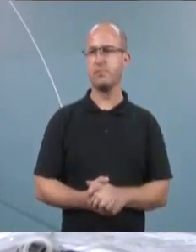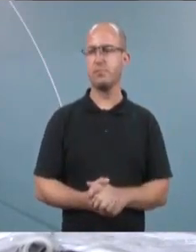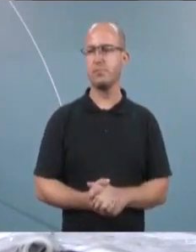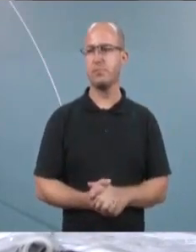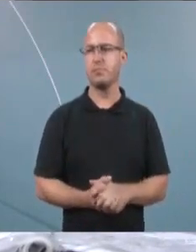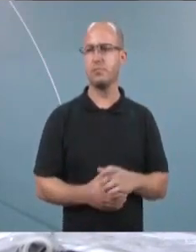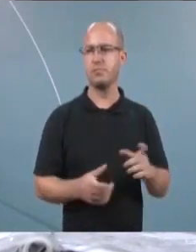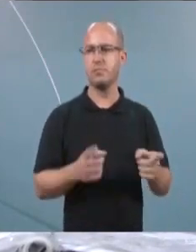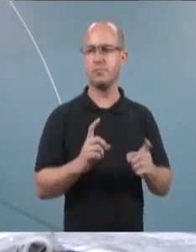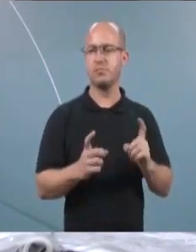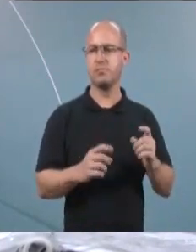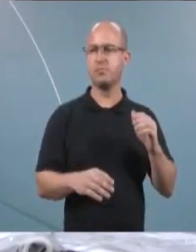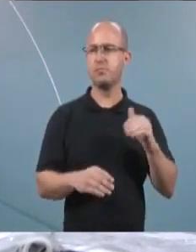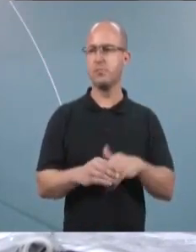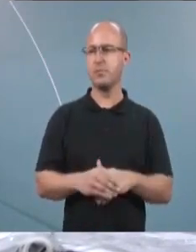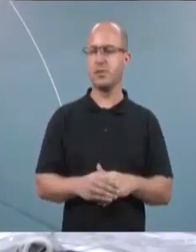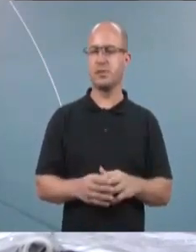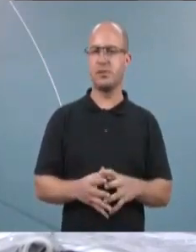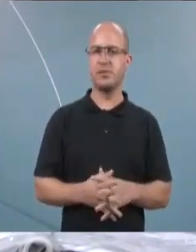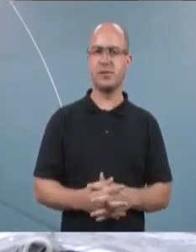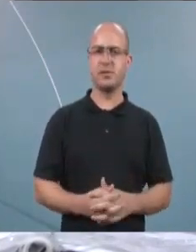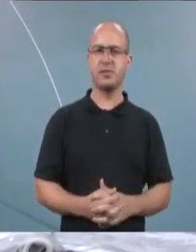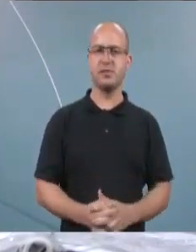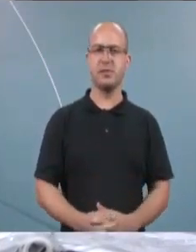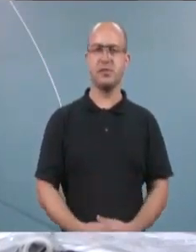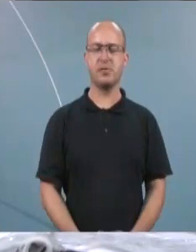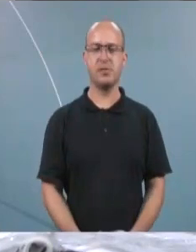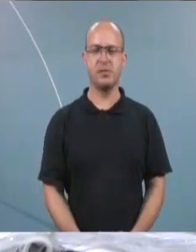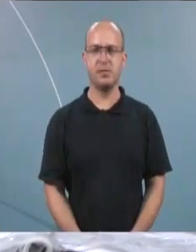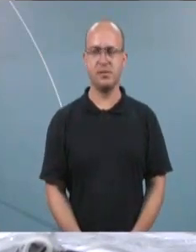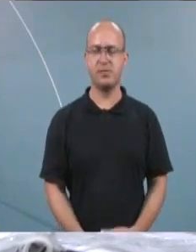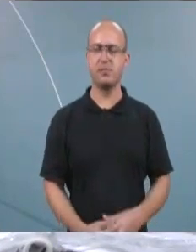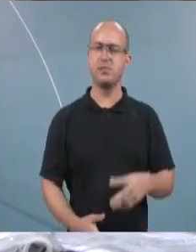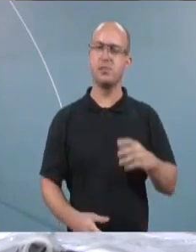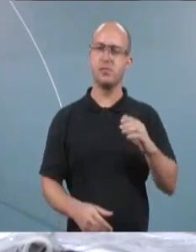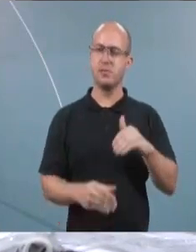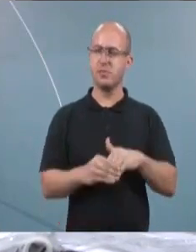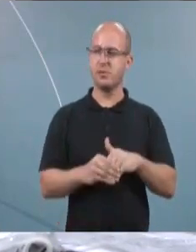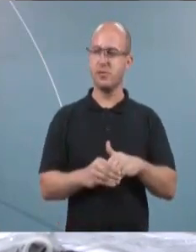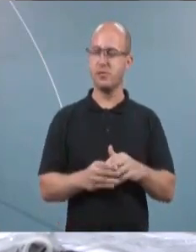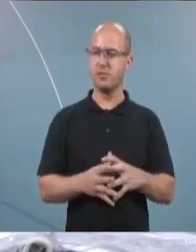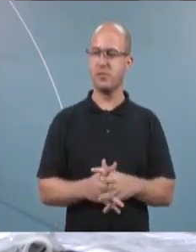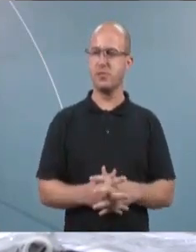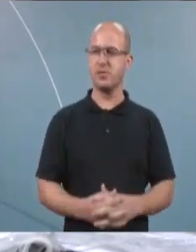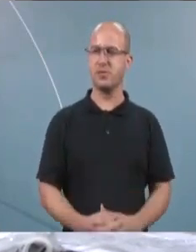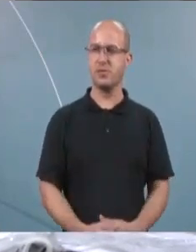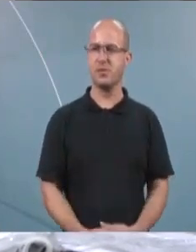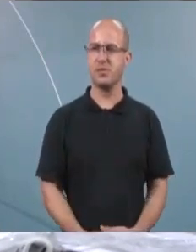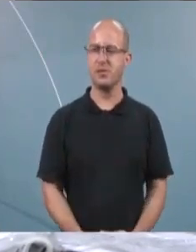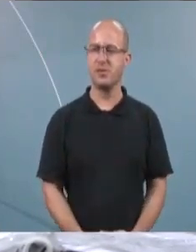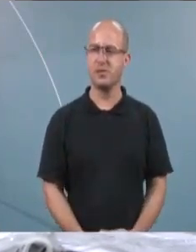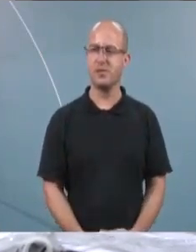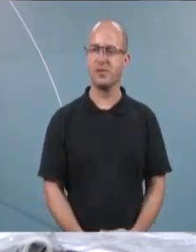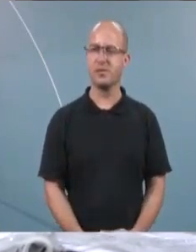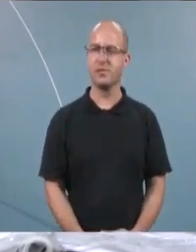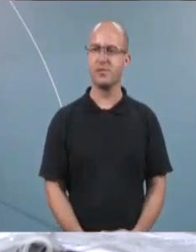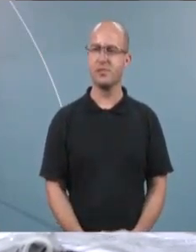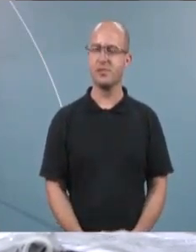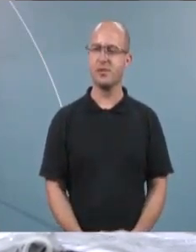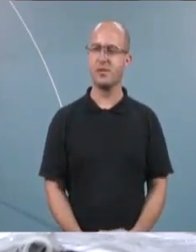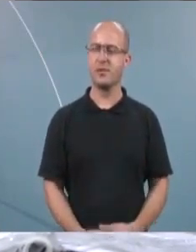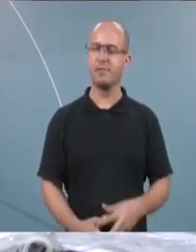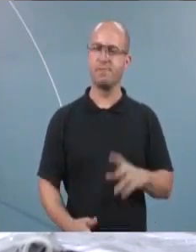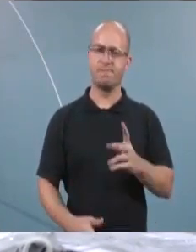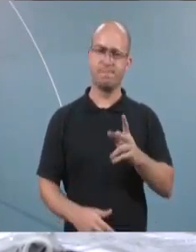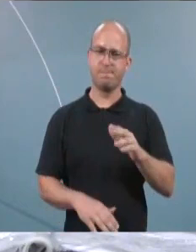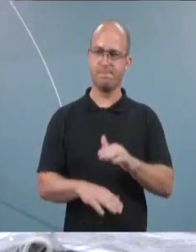para discutir em votação em votação aqueles que concordam